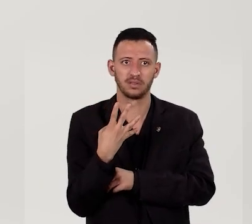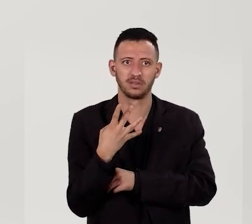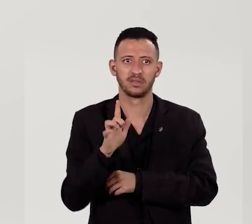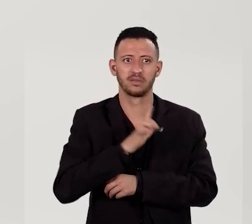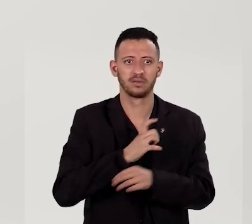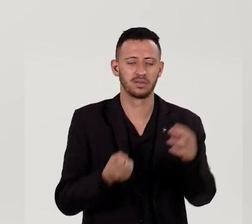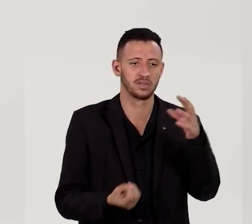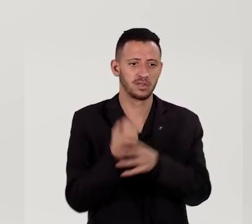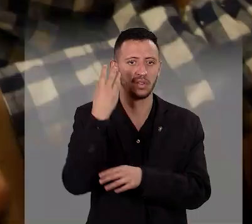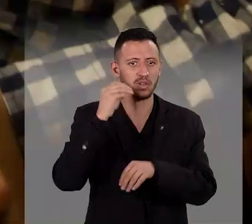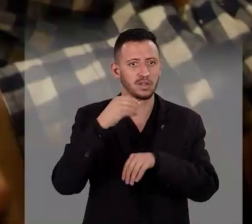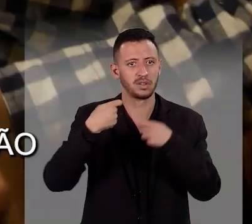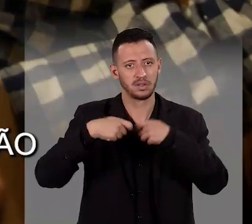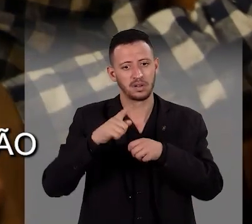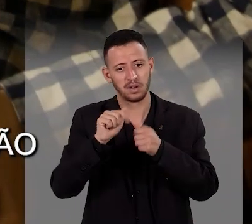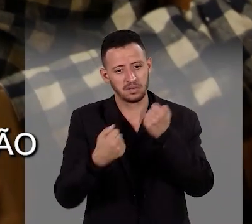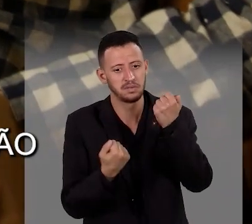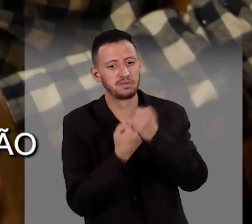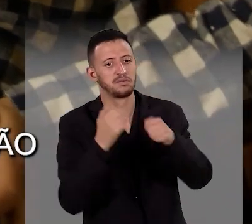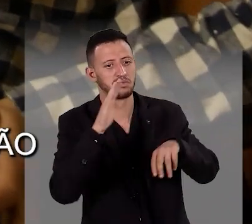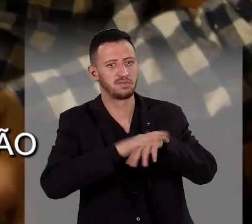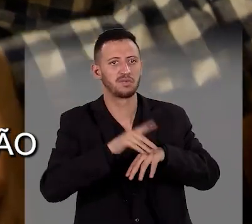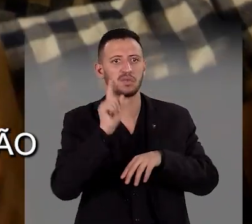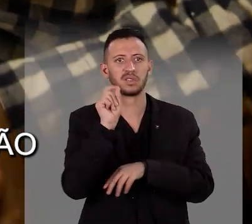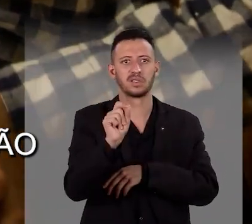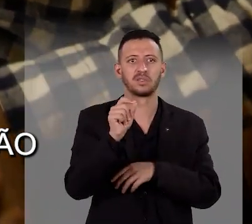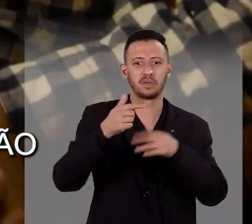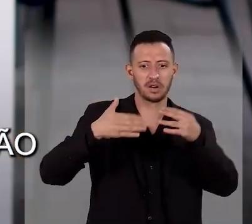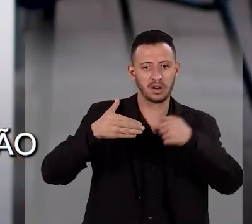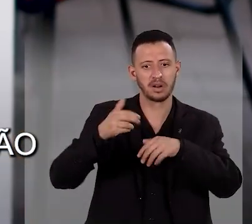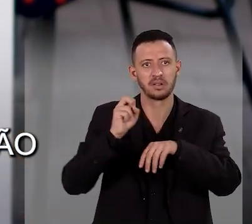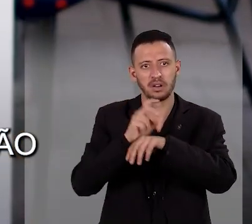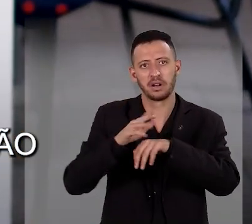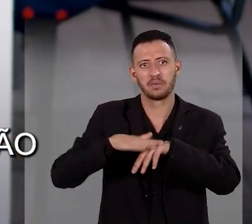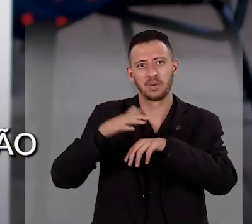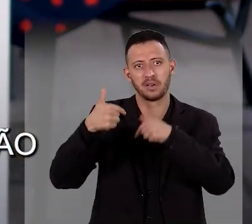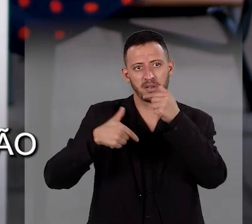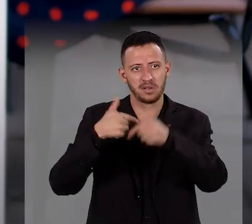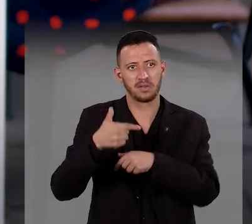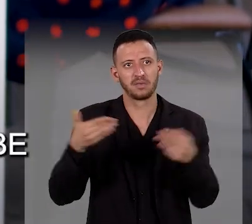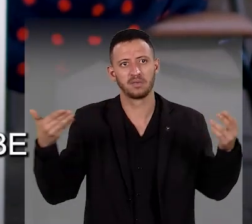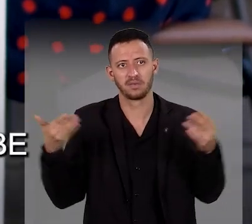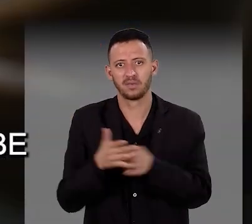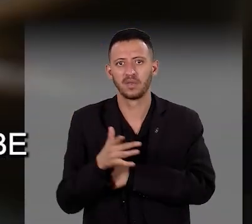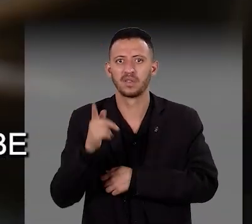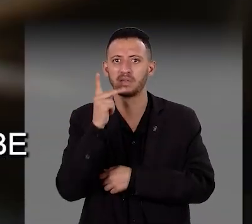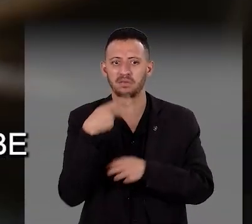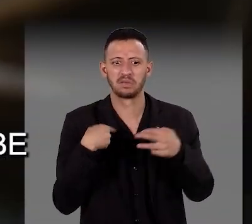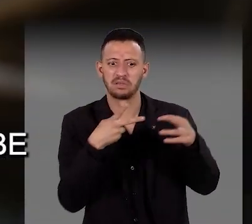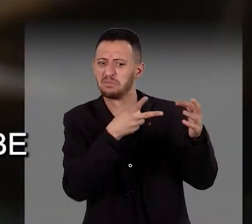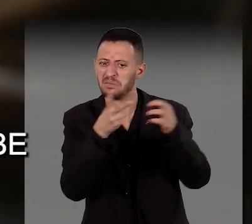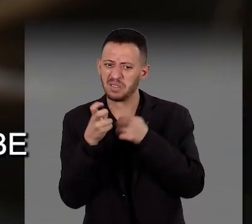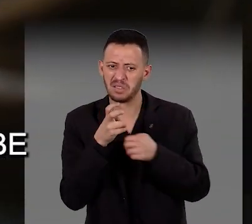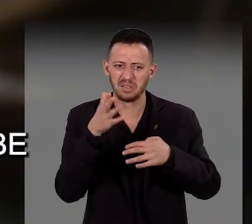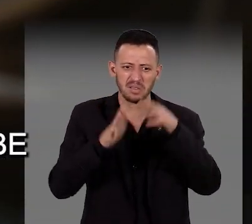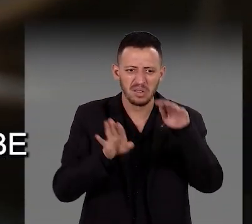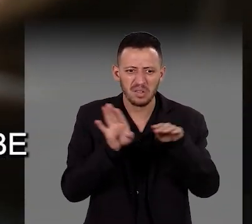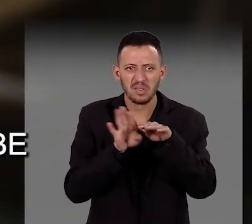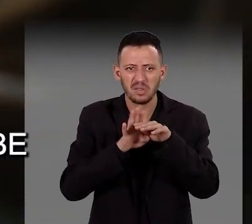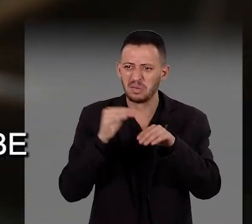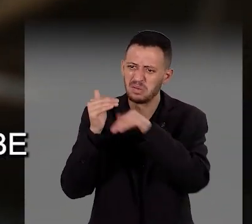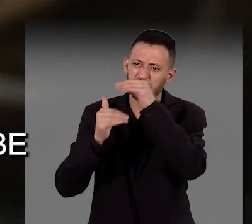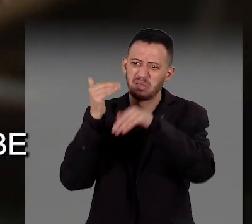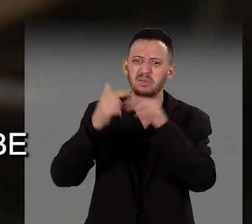de 2024, estabelece medidas que favorecem a inserção no mercado de trabalho. Mas, atualmente, o que se percebe é